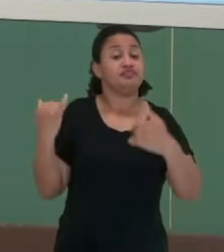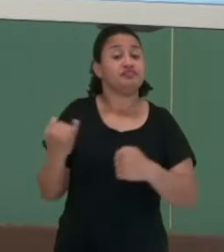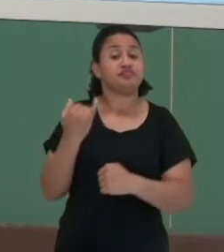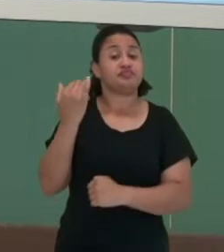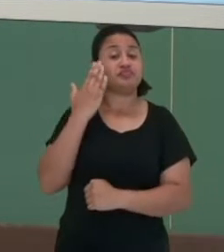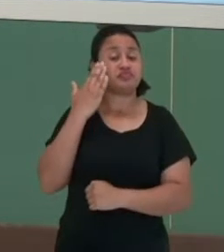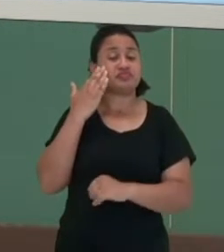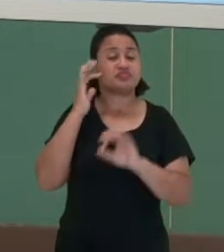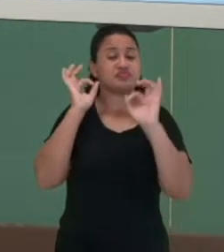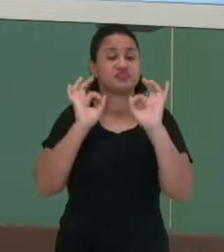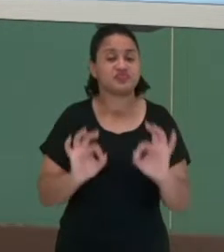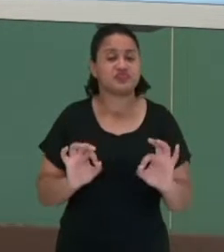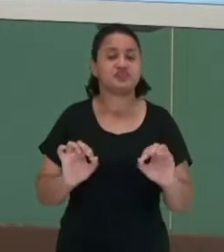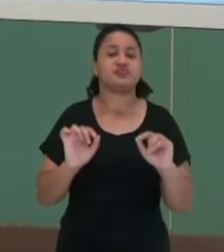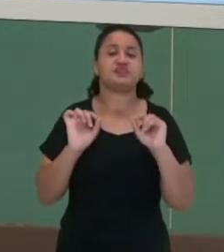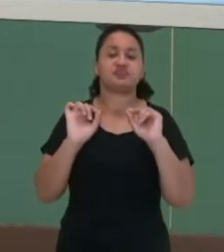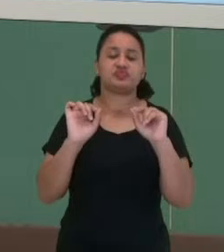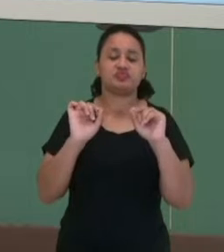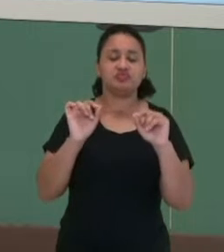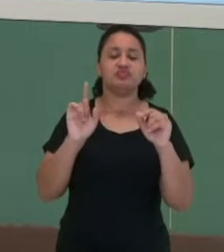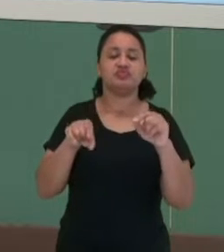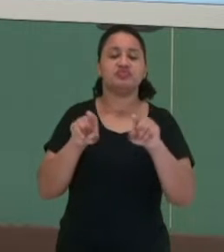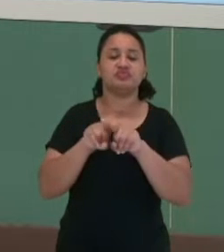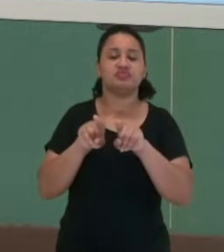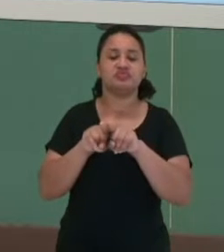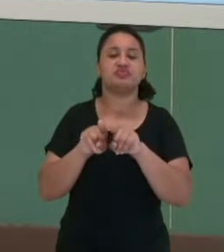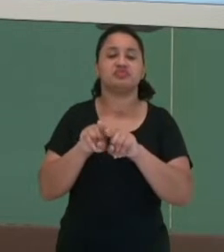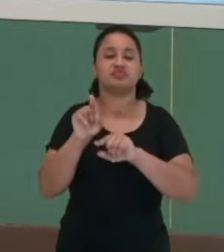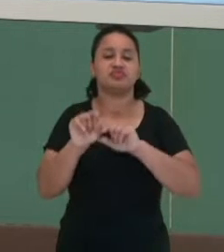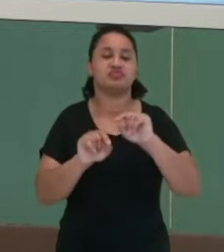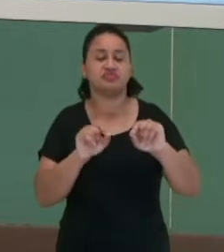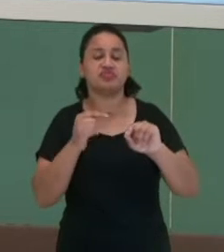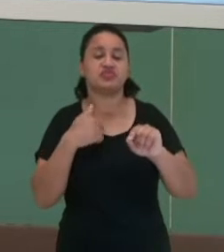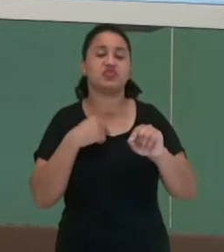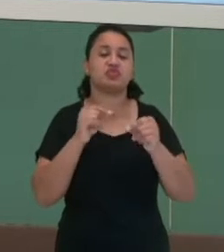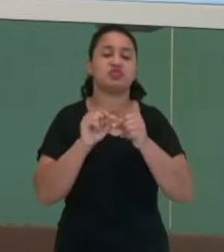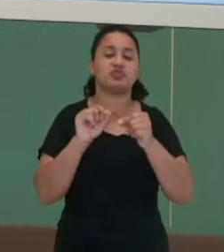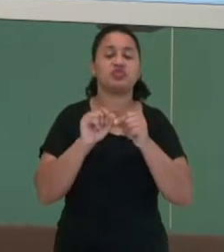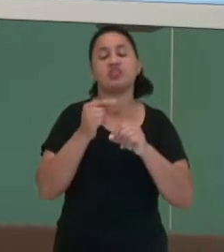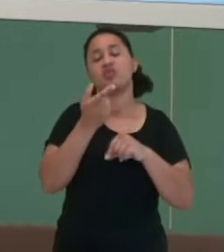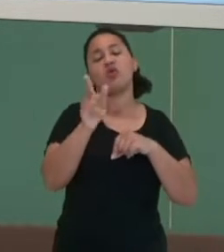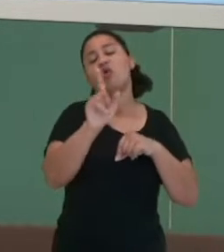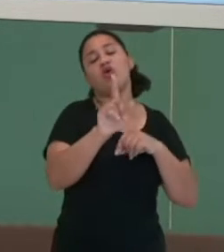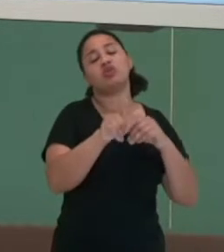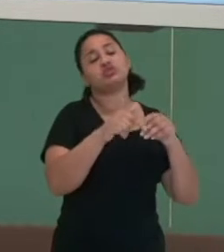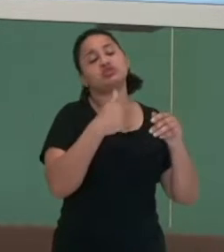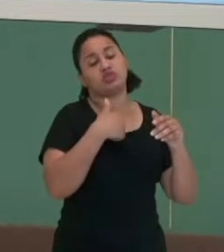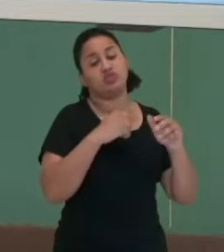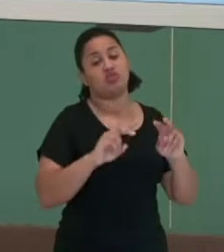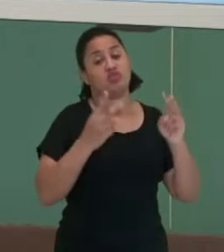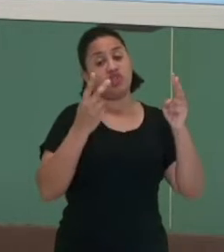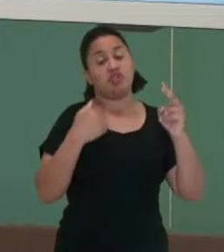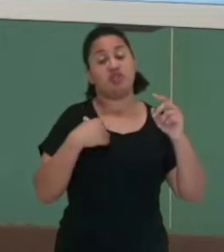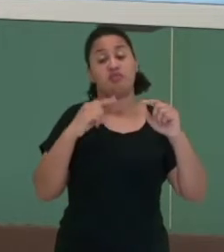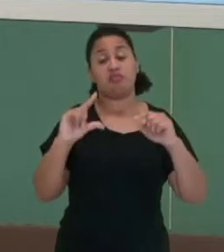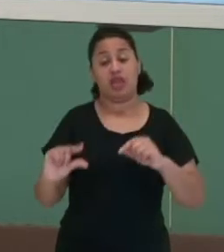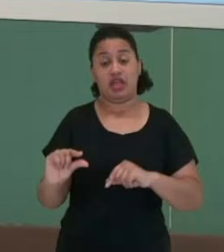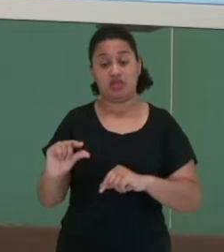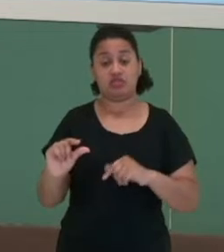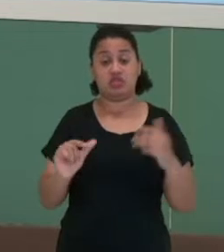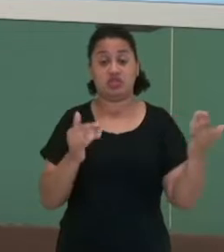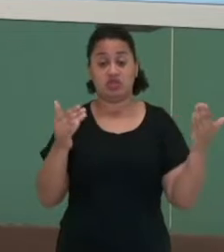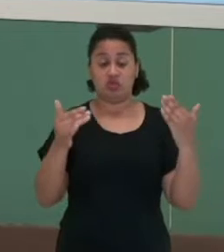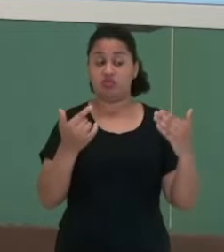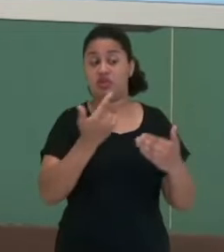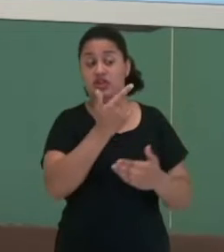exatamente, até mesmo para ele poder fazer a concorrência, ele conseguir ofertar um preço menor